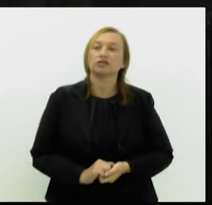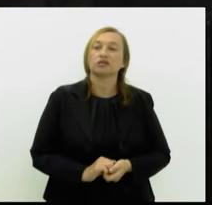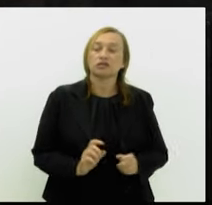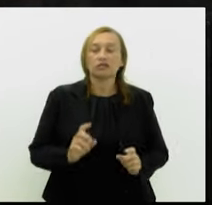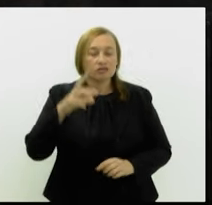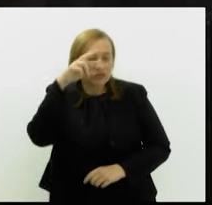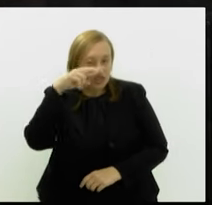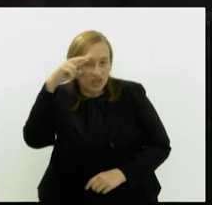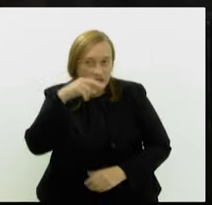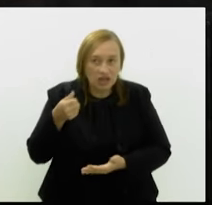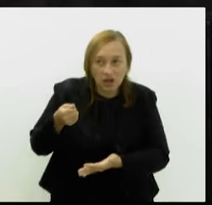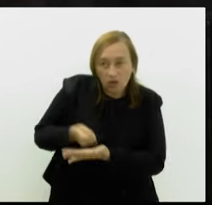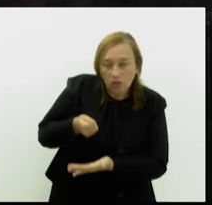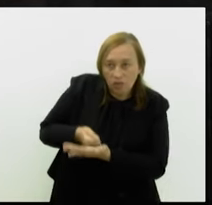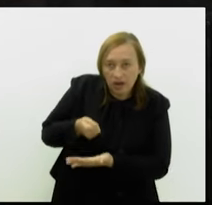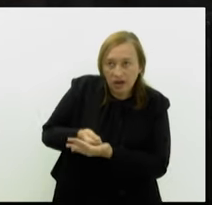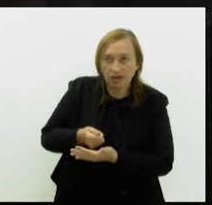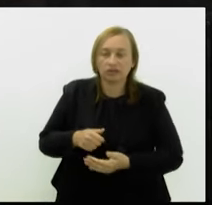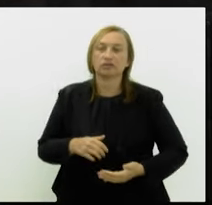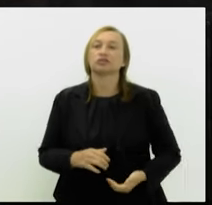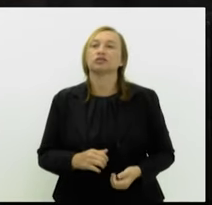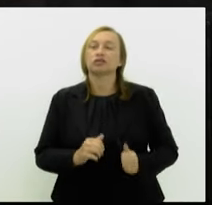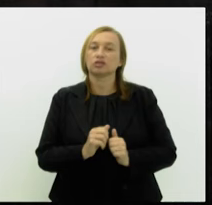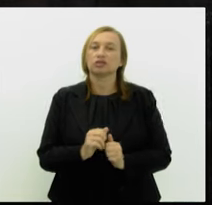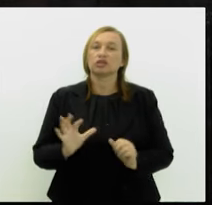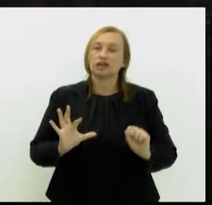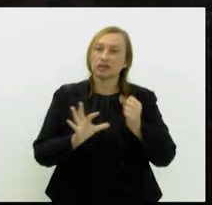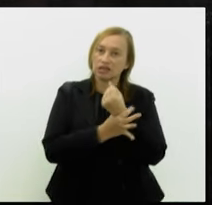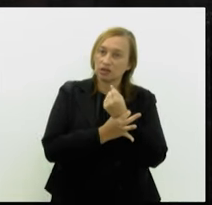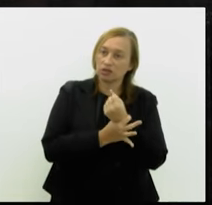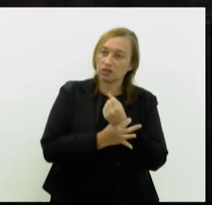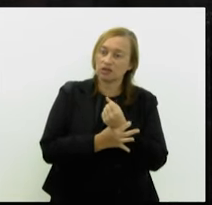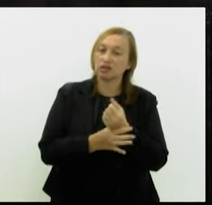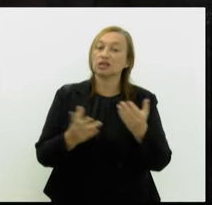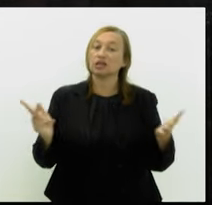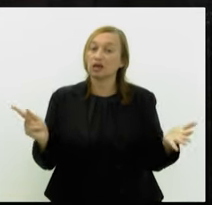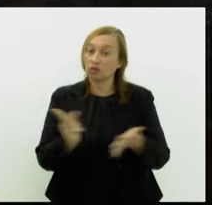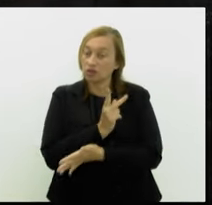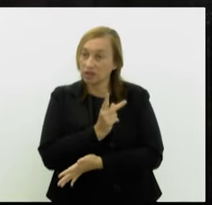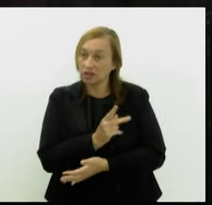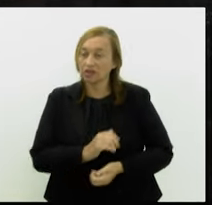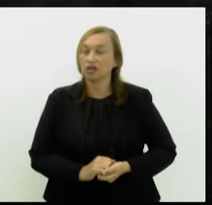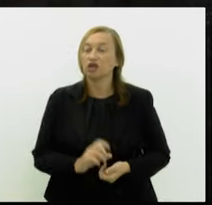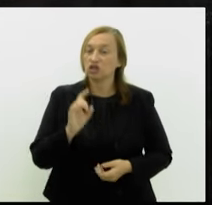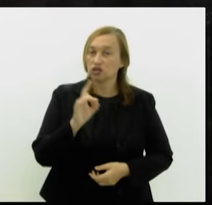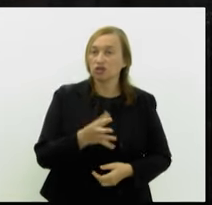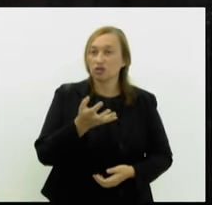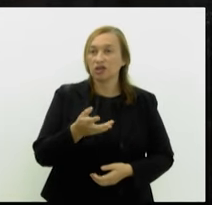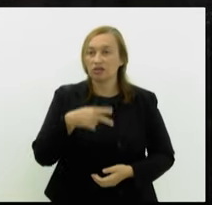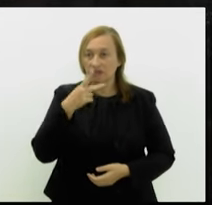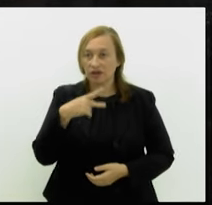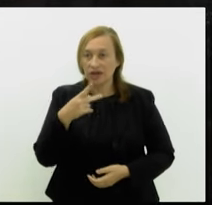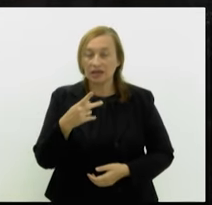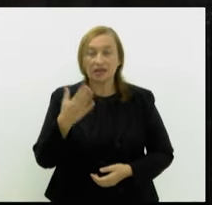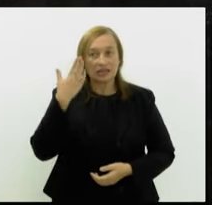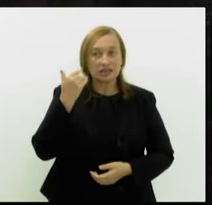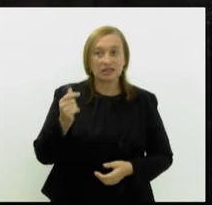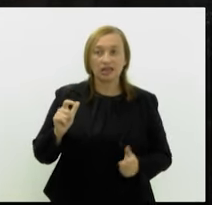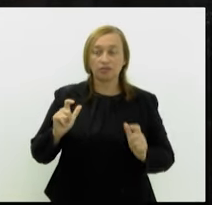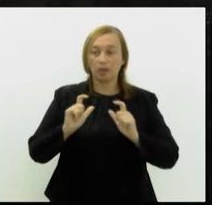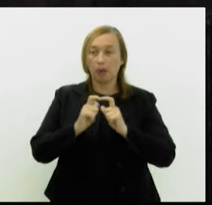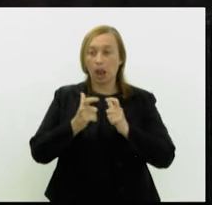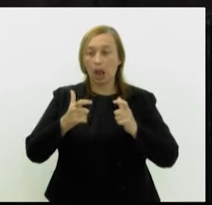fiscalizar, cobrar, estar junto dos movimentos sociais e garantir que as coisas aconteçam. Era só isso que eu queria dizer, sei que foi uma sessão